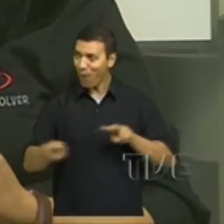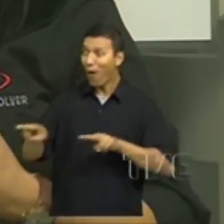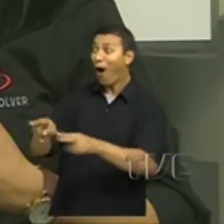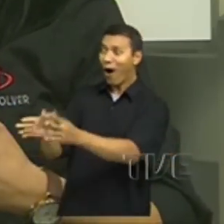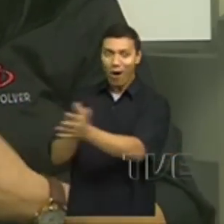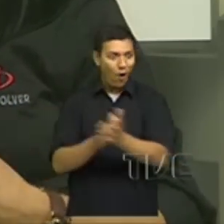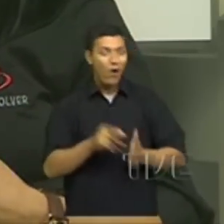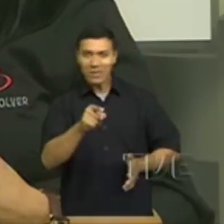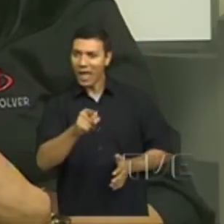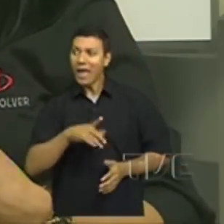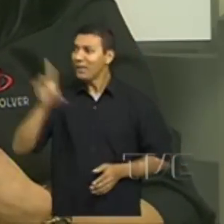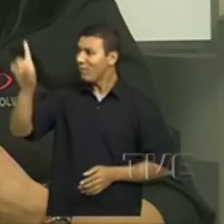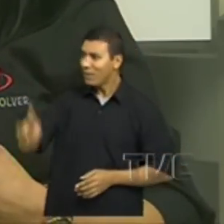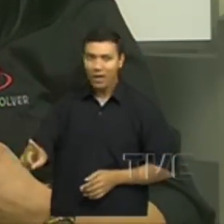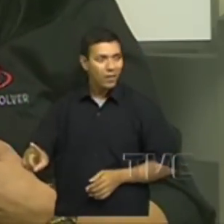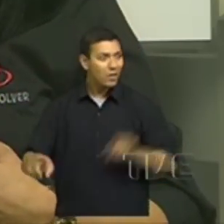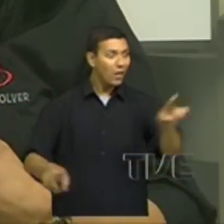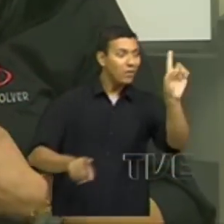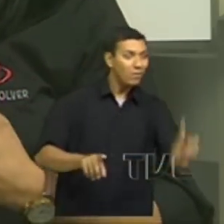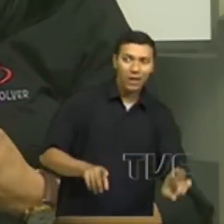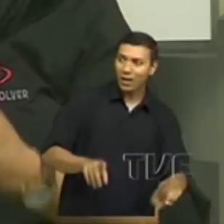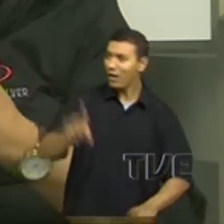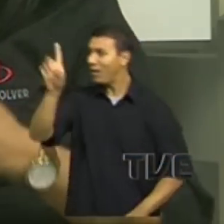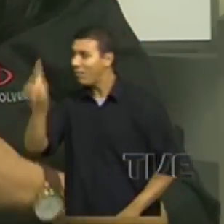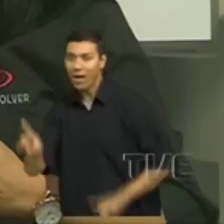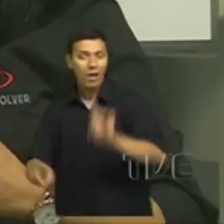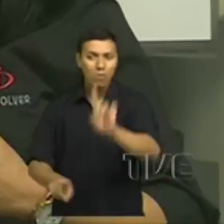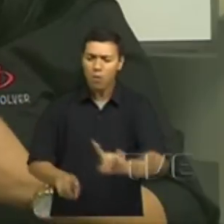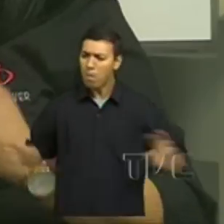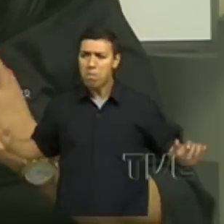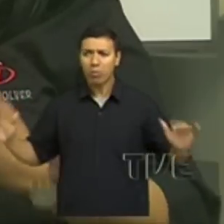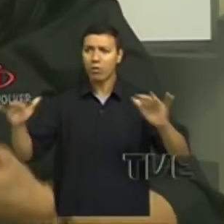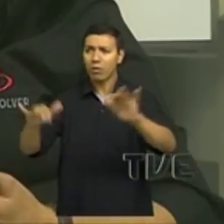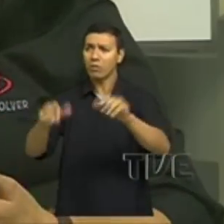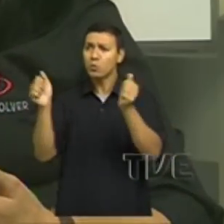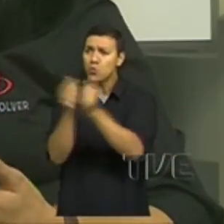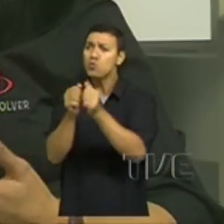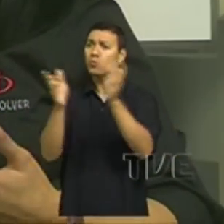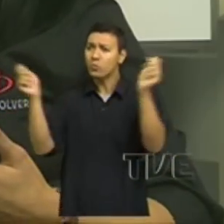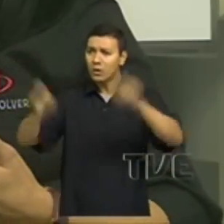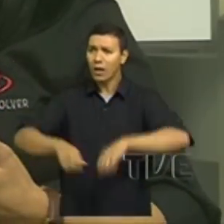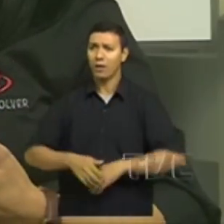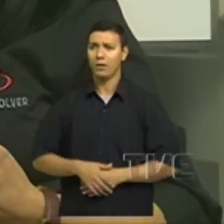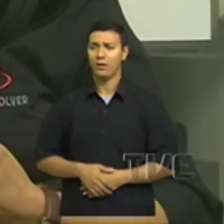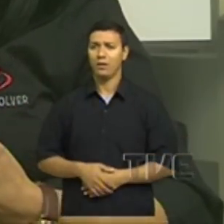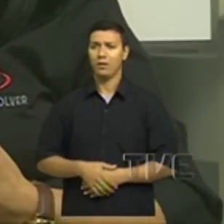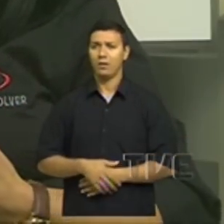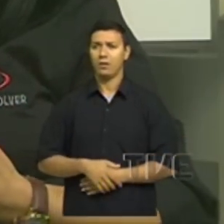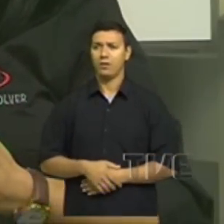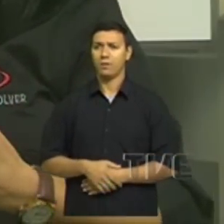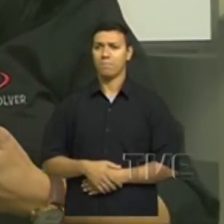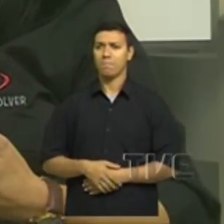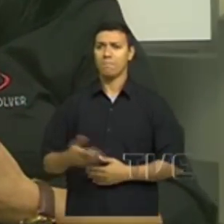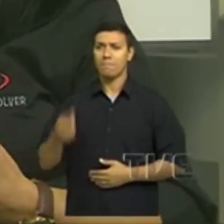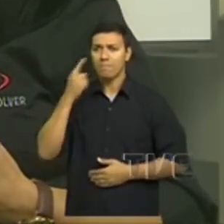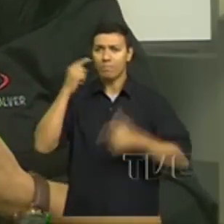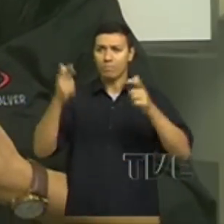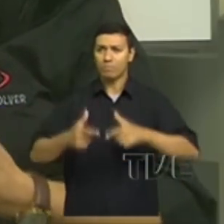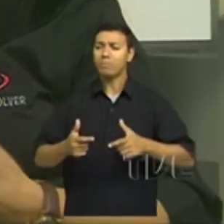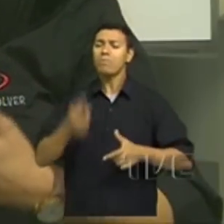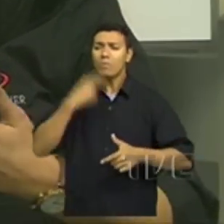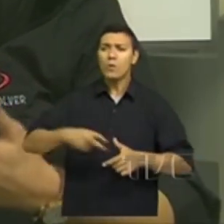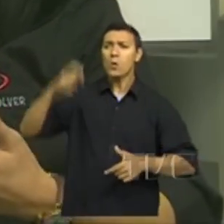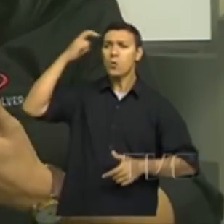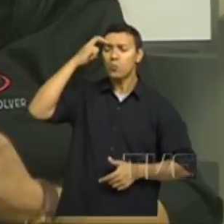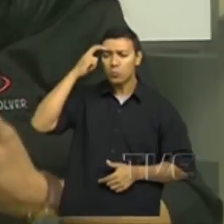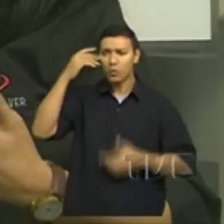que sim, existem. Né? E é importante também ressaltar que o festival é um ambiente cultural em que